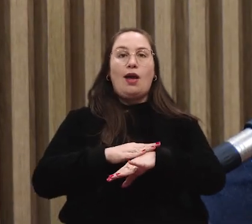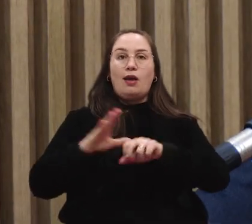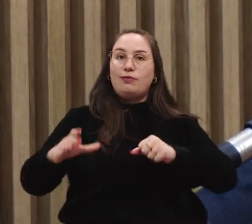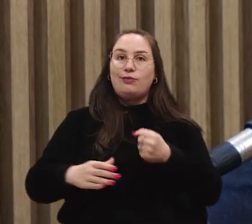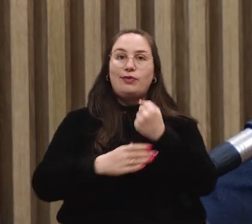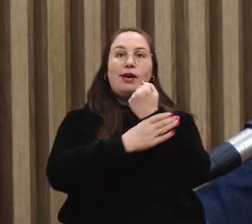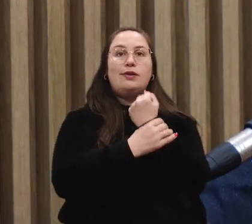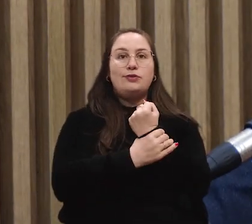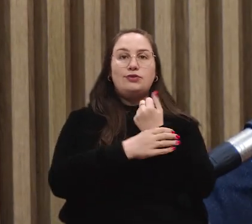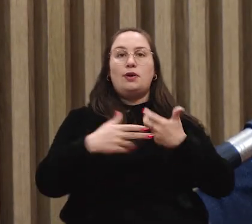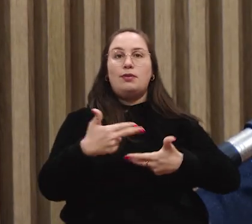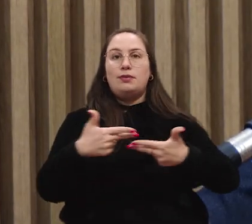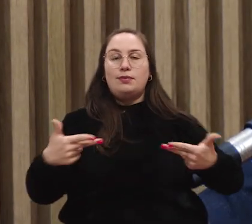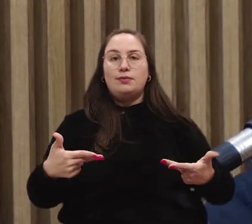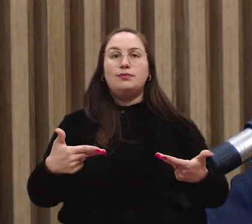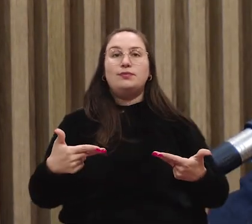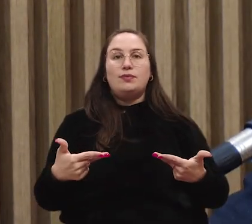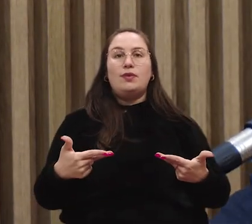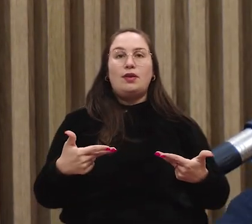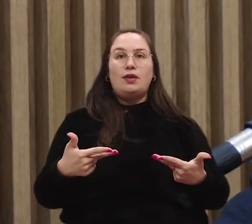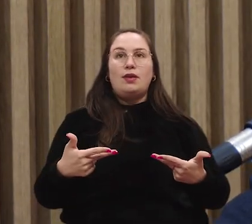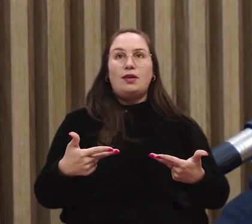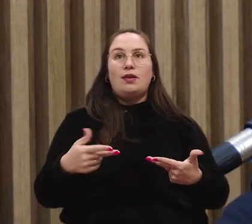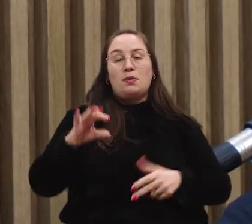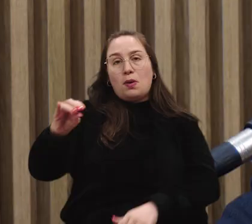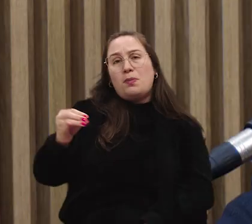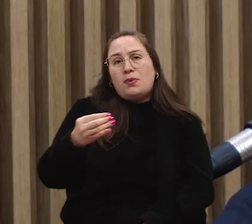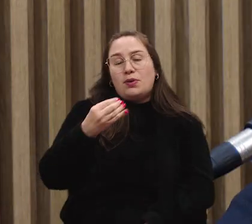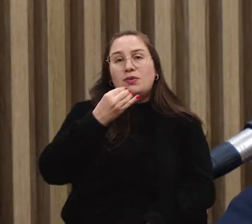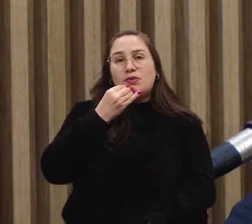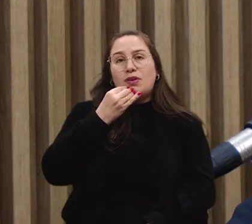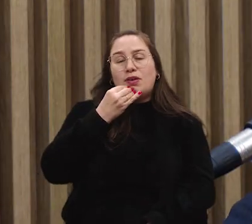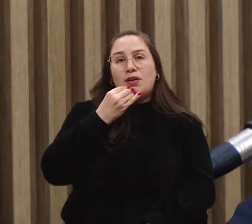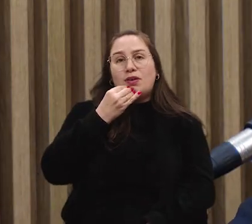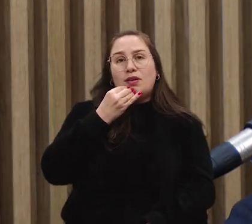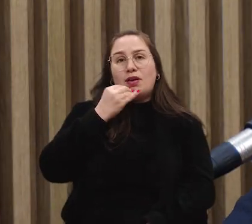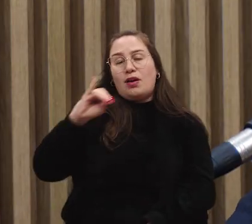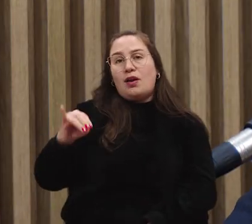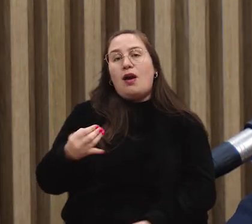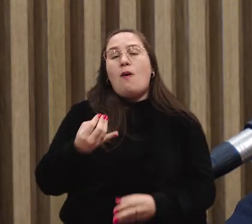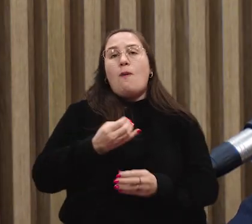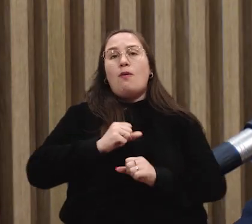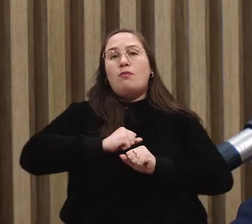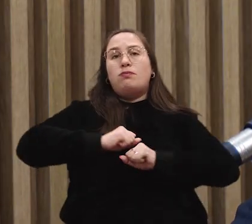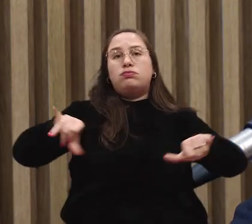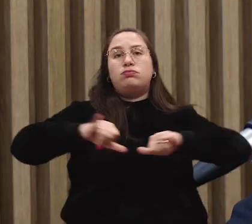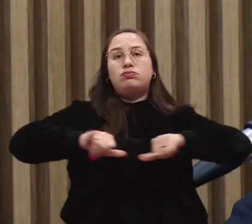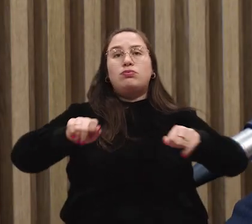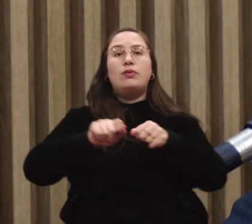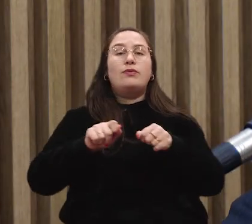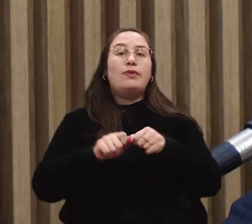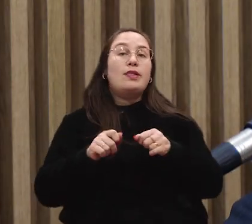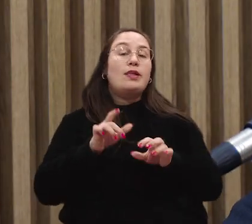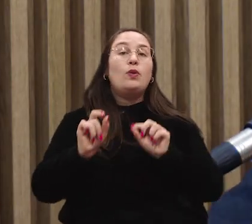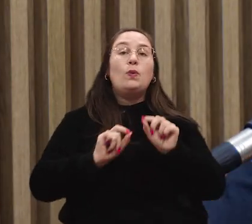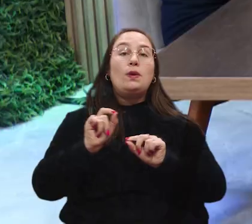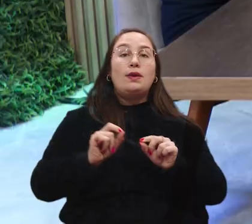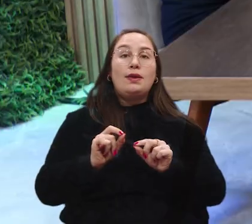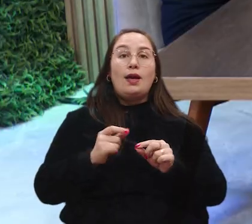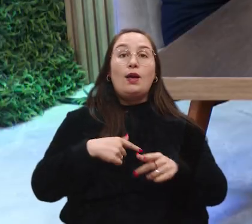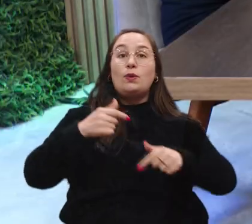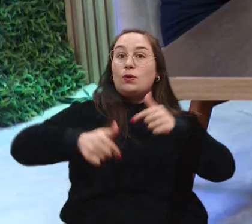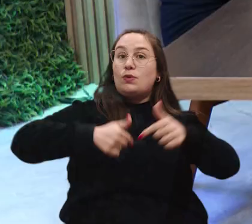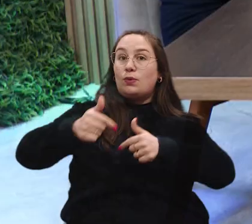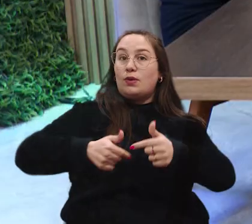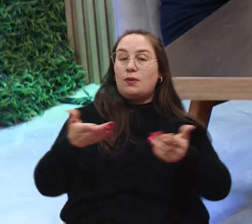de garantia, entre outras, mas eu gostaria, se tu me oportunizasse a possibilidade de divulgar o que a gente vem fazendo, que o